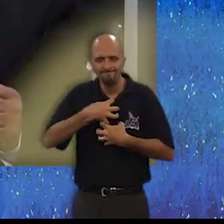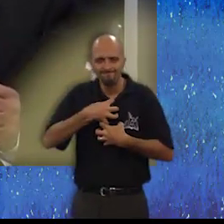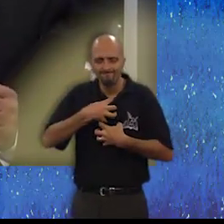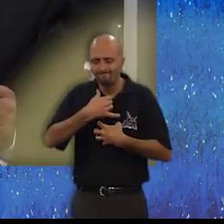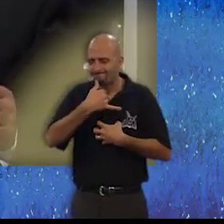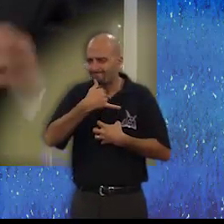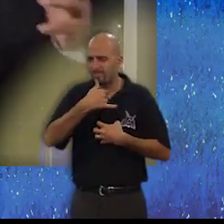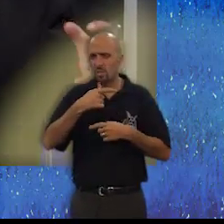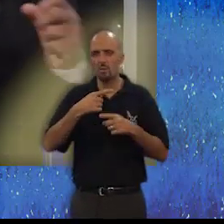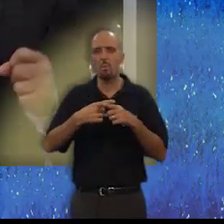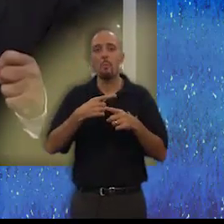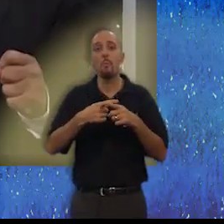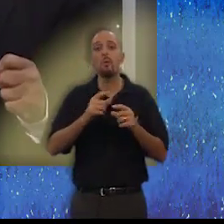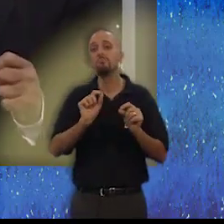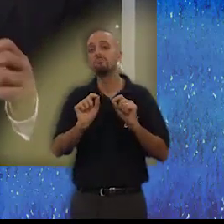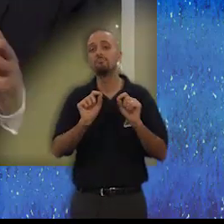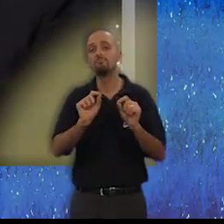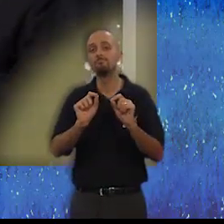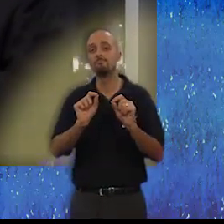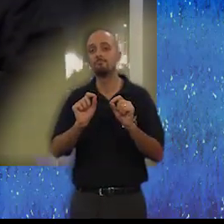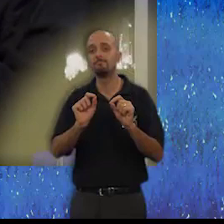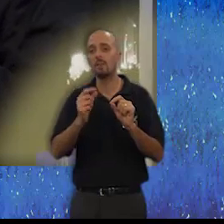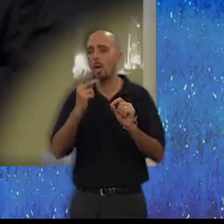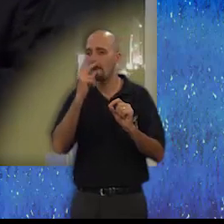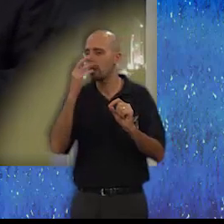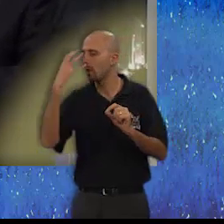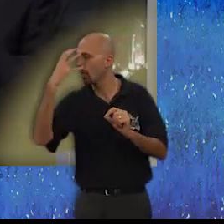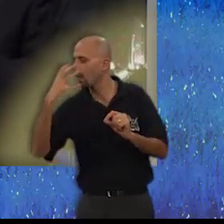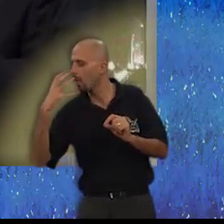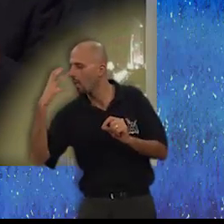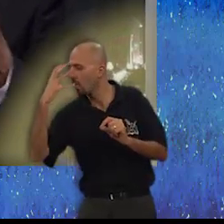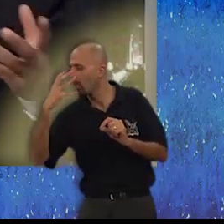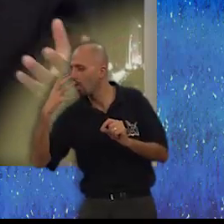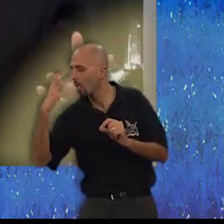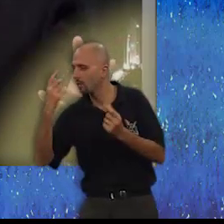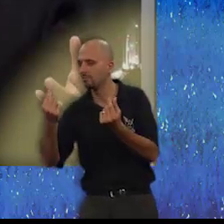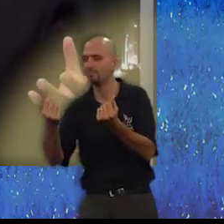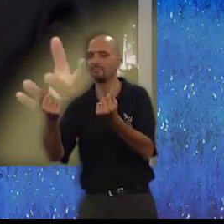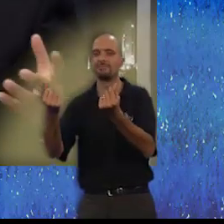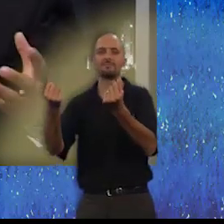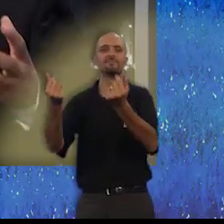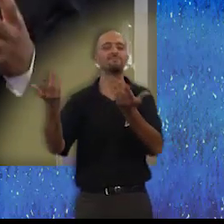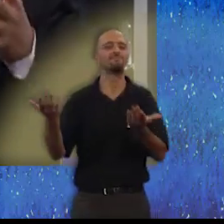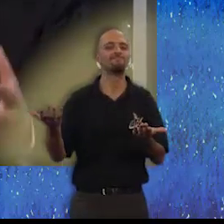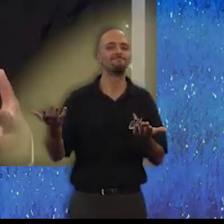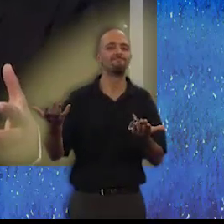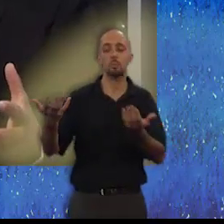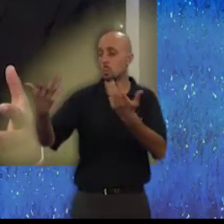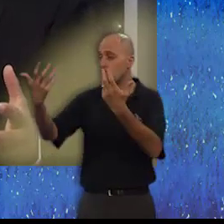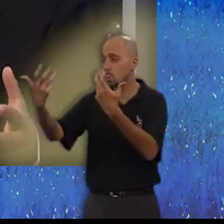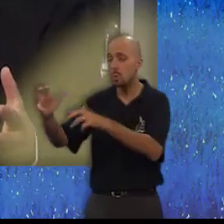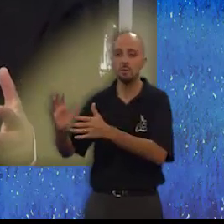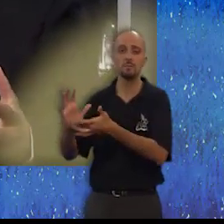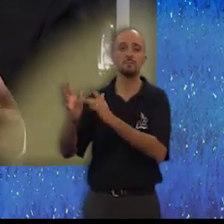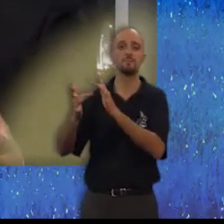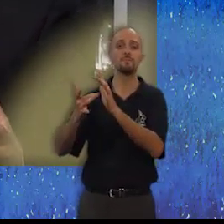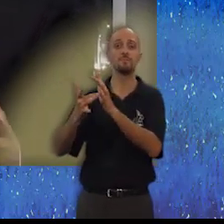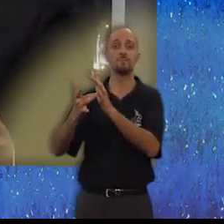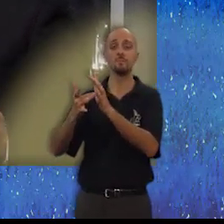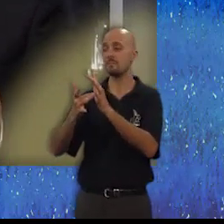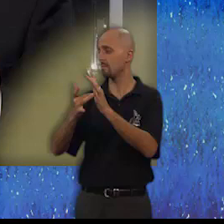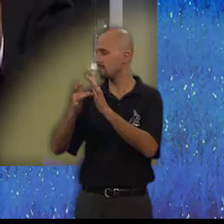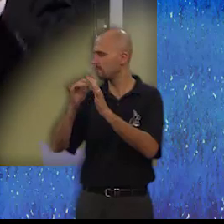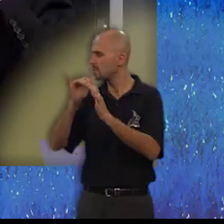materiais. Estava nos bens materiais. Ele não havia entendido e, obviamente, não aceitou o que Jesus havia dito a ele. Por